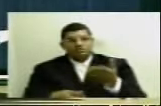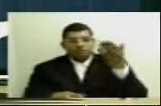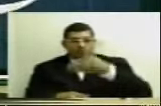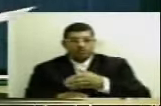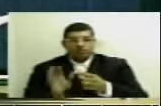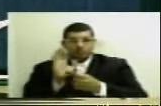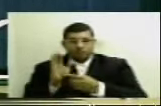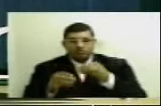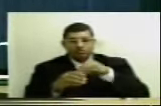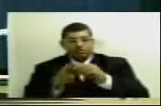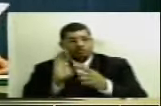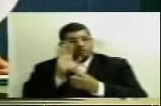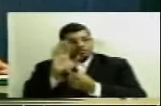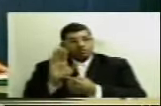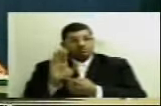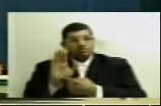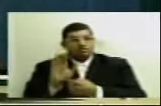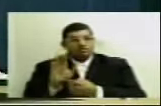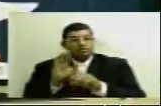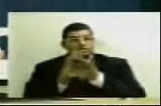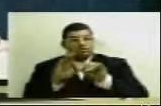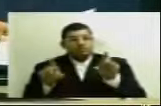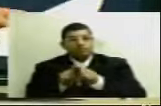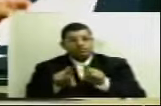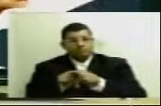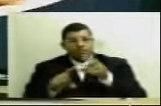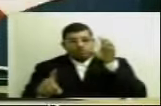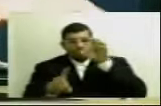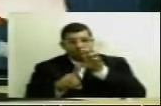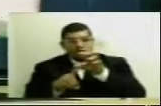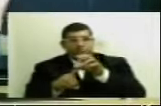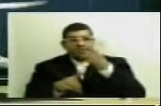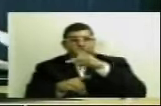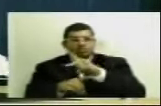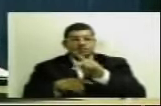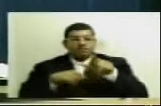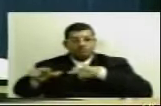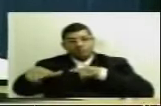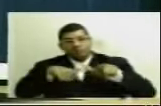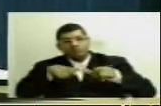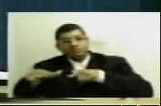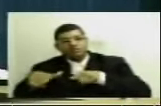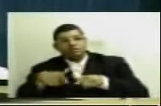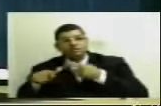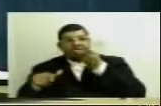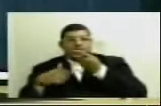futuro demonstrarão que a lei também atinge esse tipo